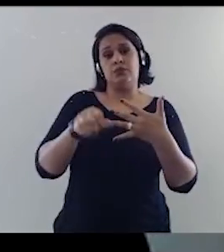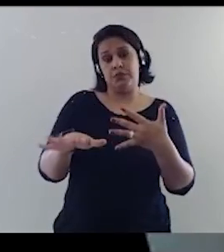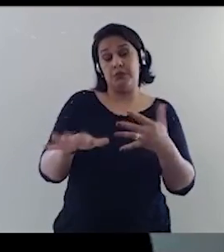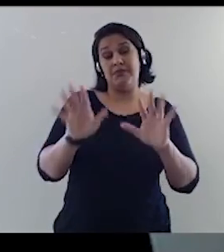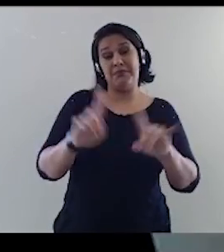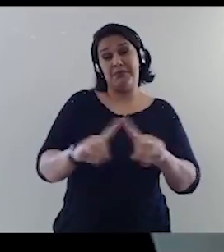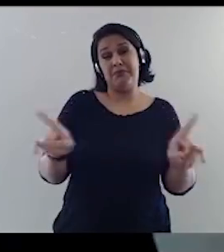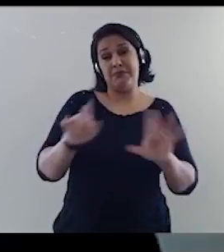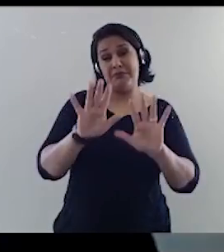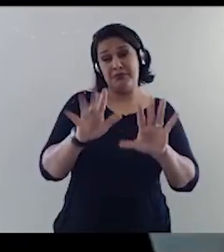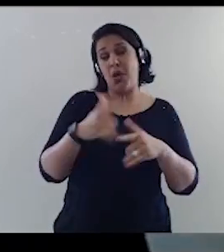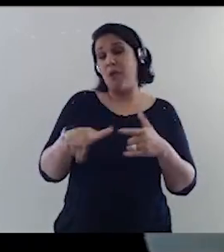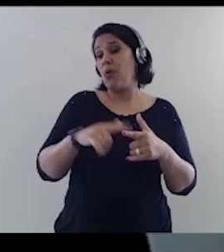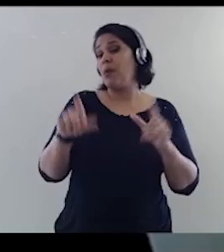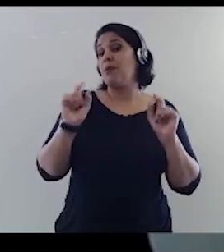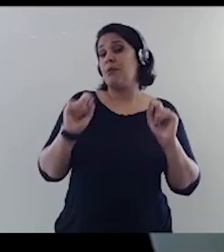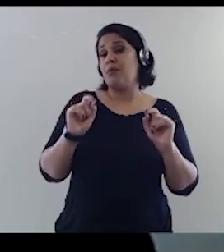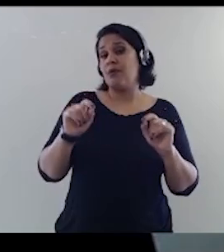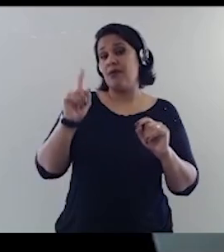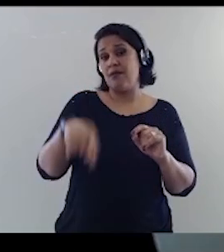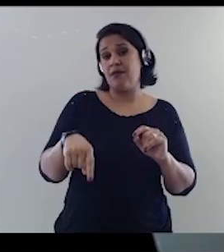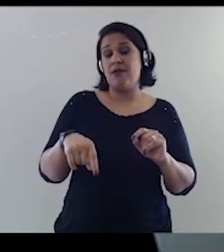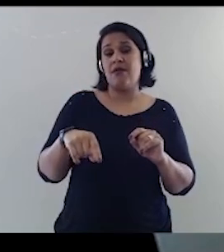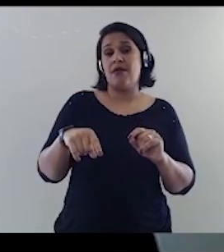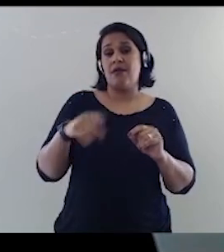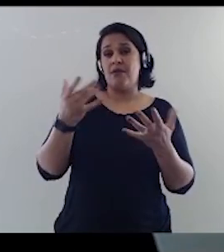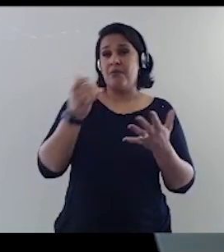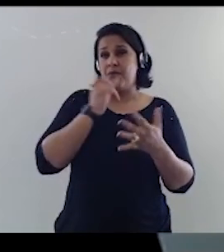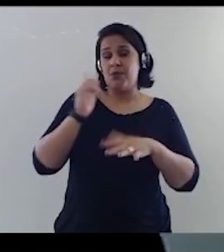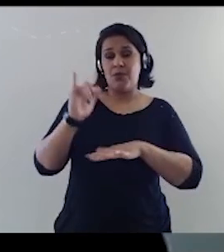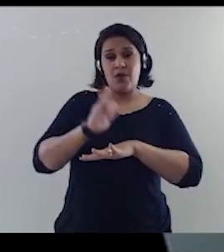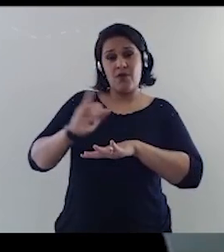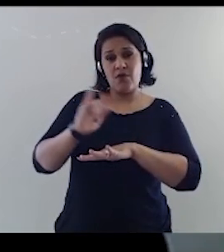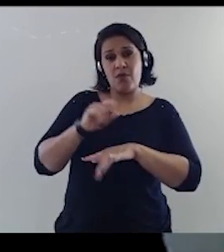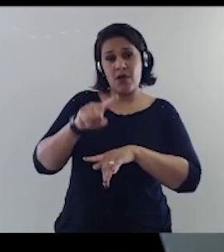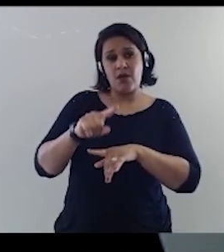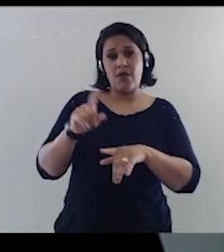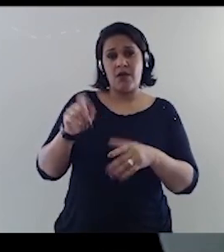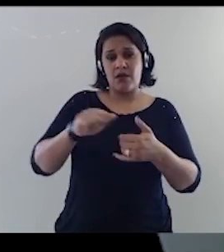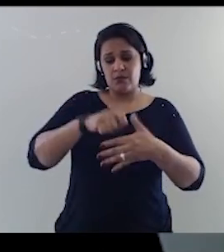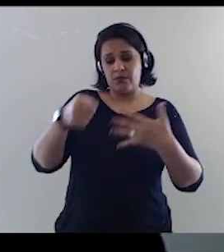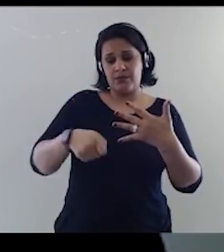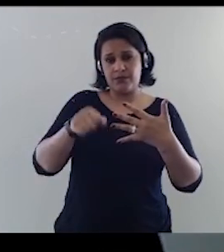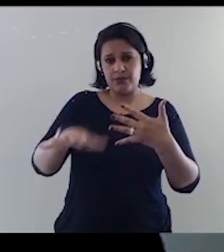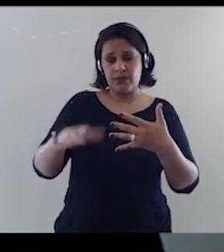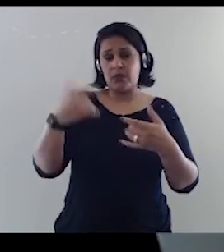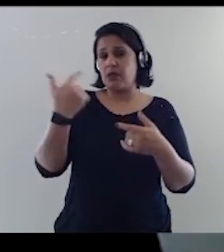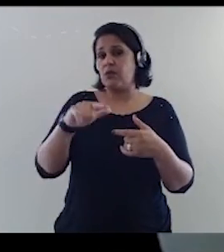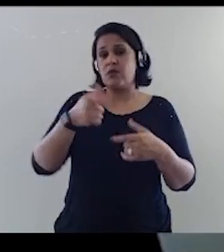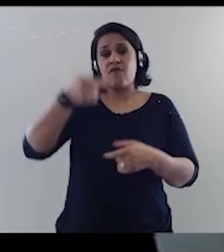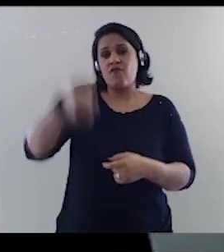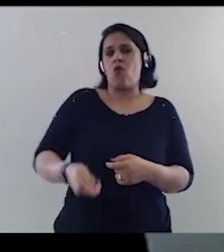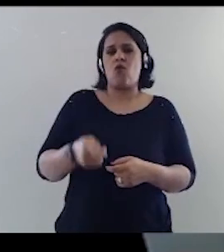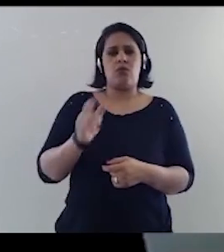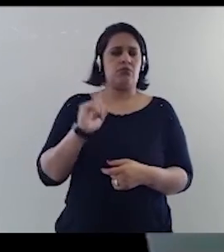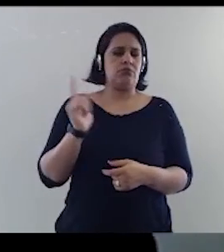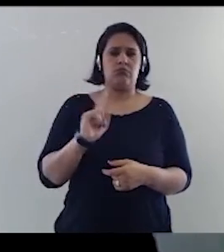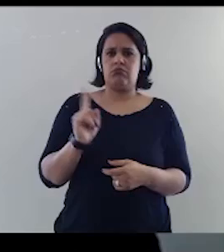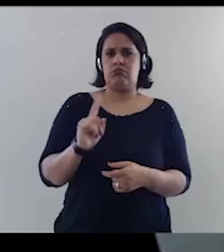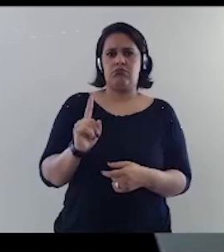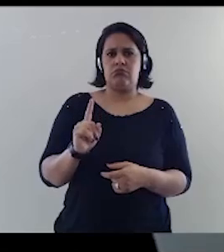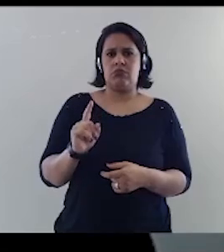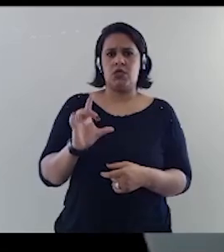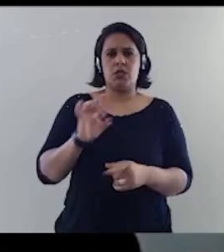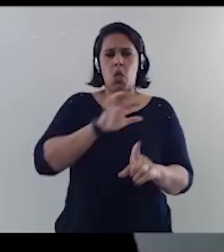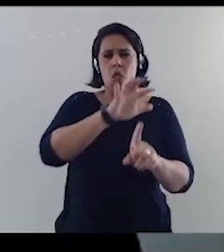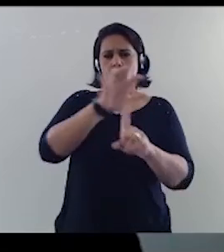é que a decisão de uniformização jurisprudencial não tem força vinculante ou força obrigatória. Tem uma força